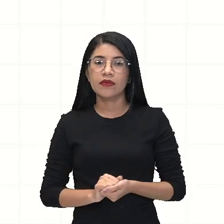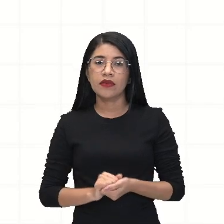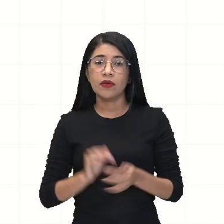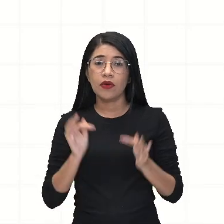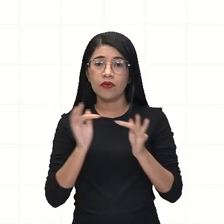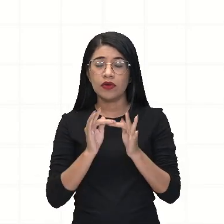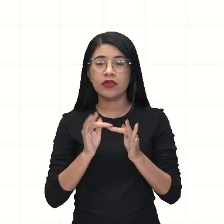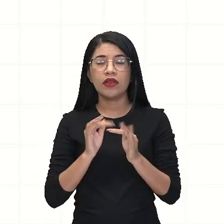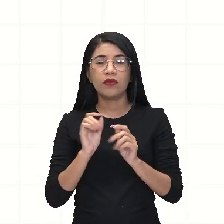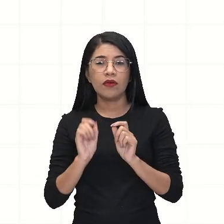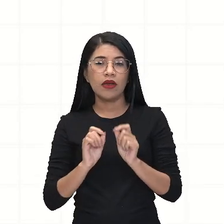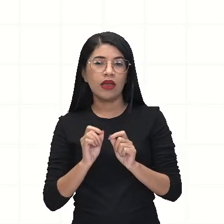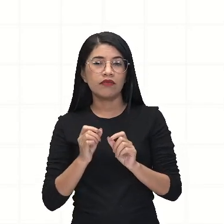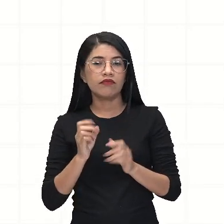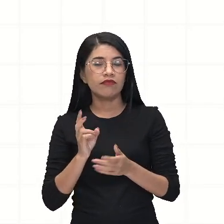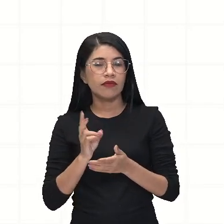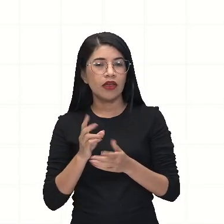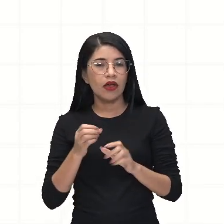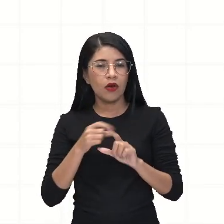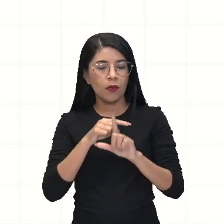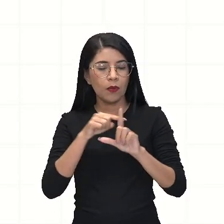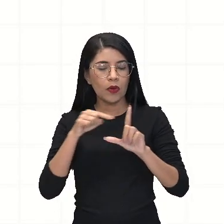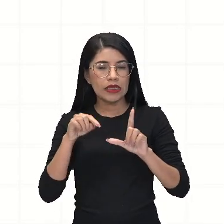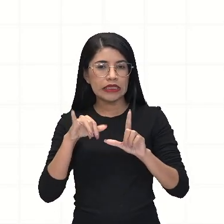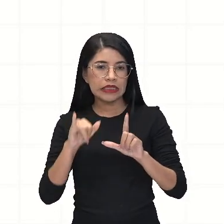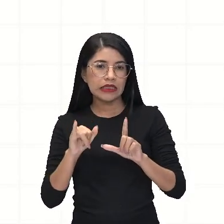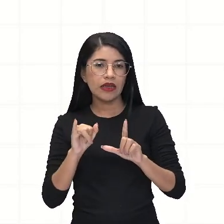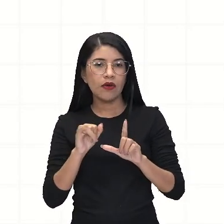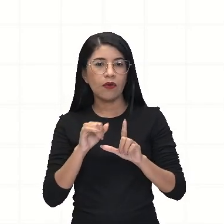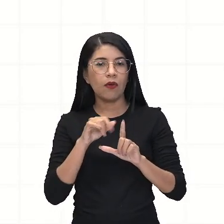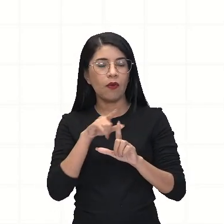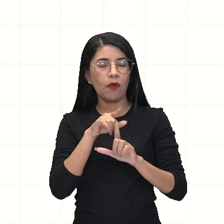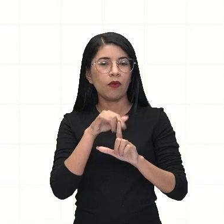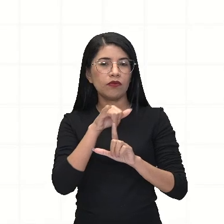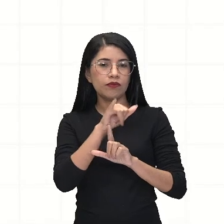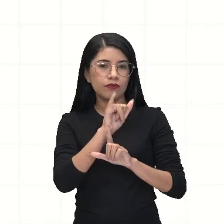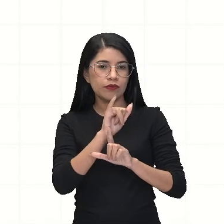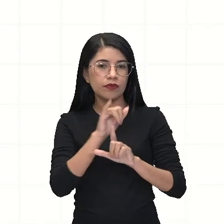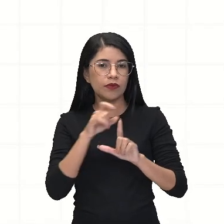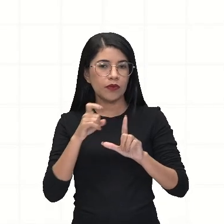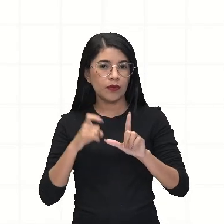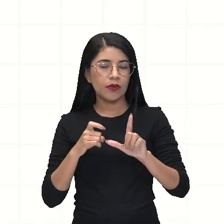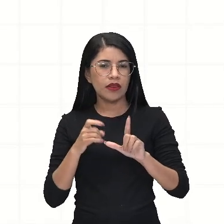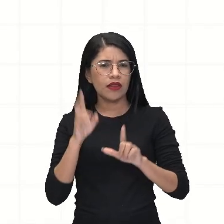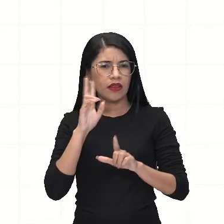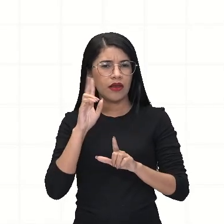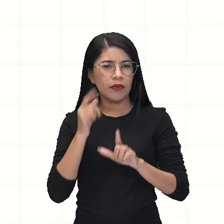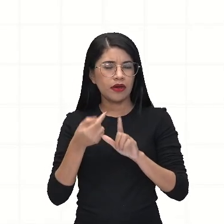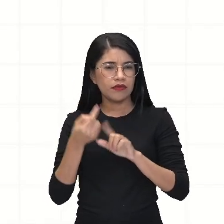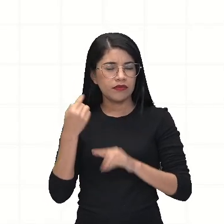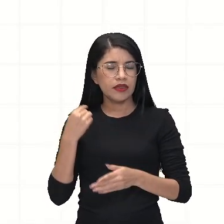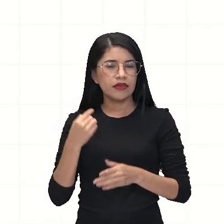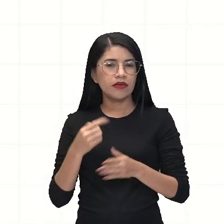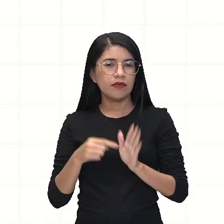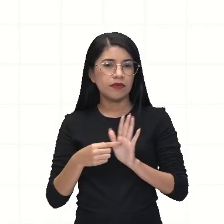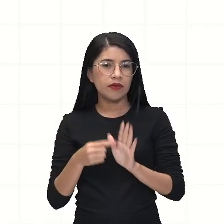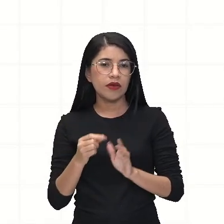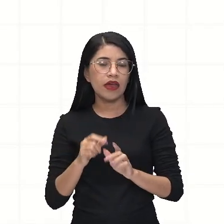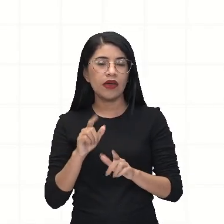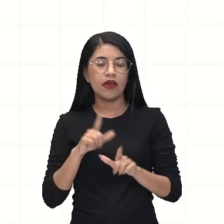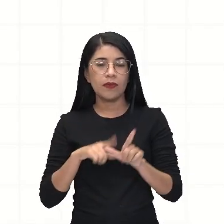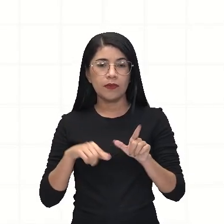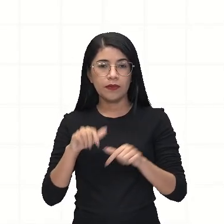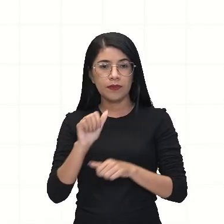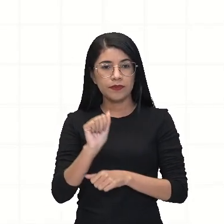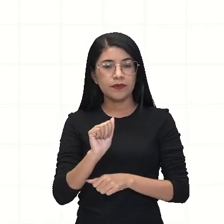afim é considerada constante quando o seu coeficiente angular, lembram que a gente viu que o coeficiente angular é a letra